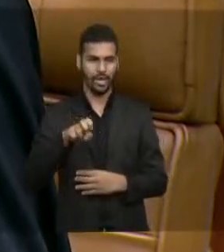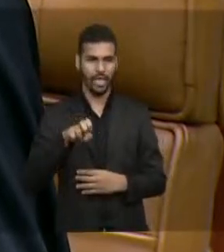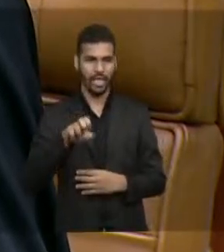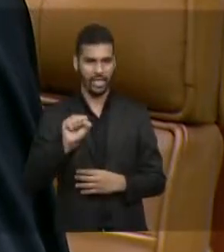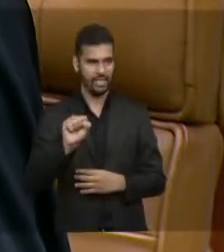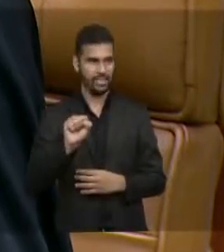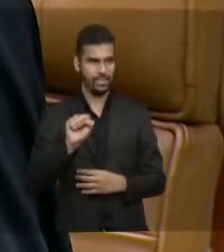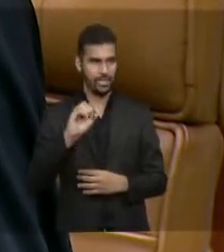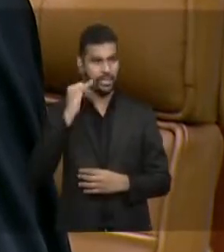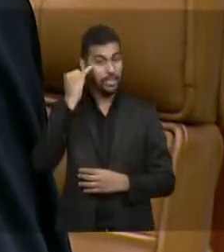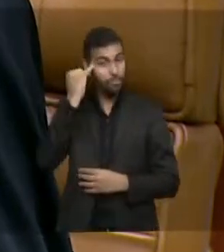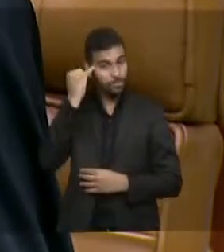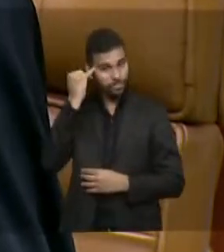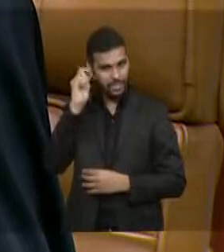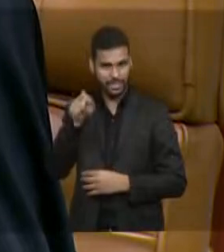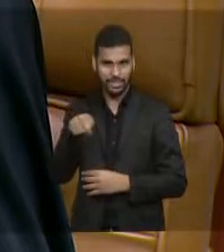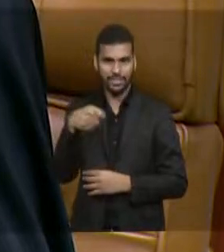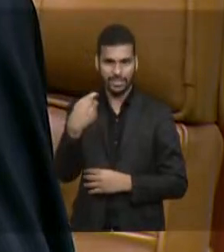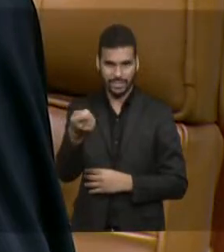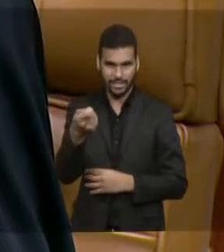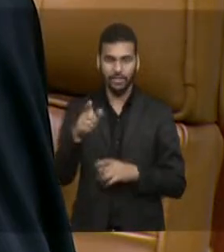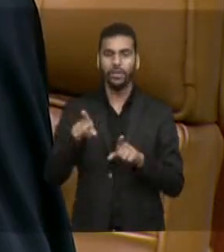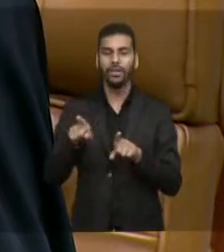esse ministro da justiça